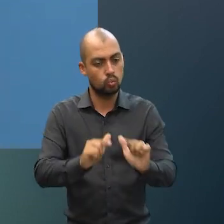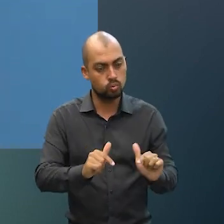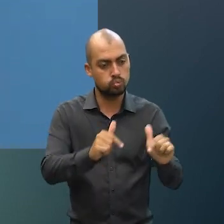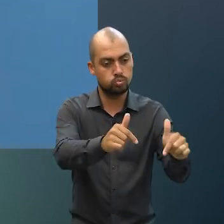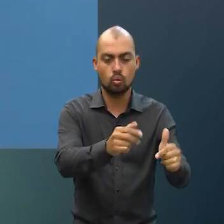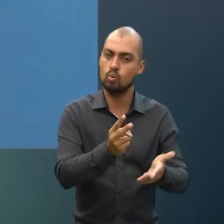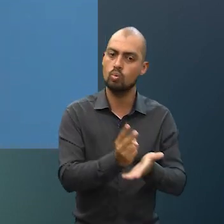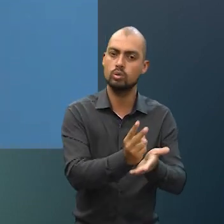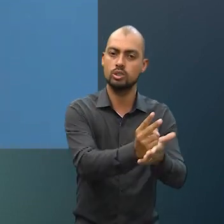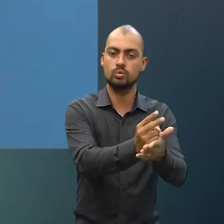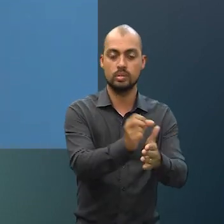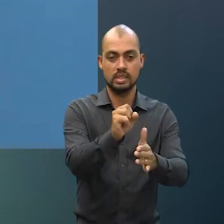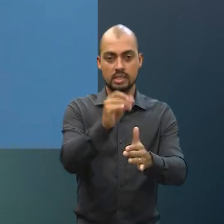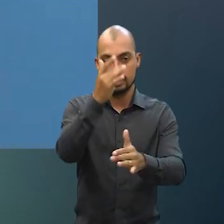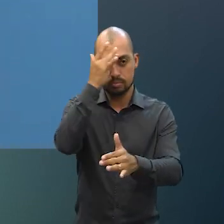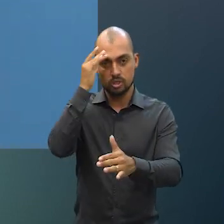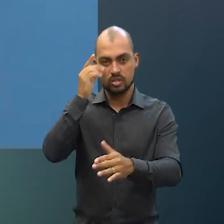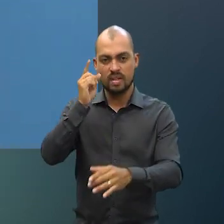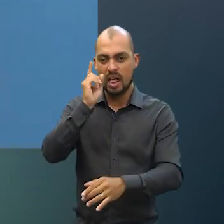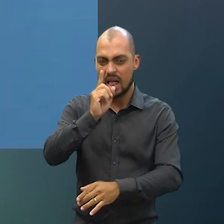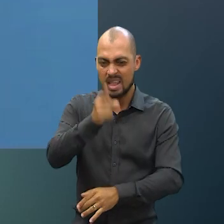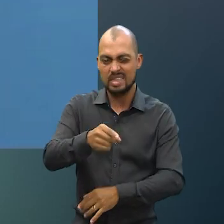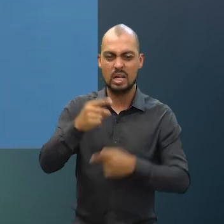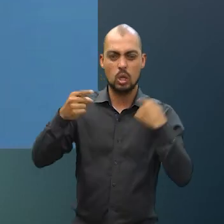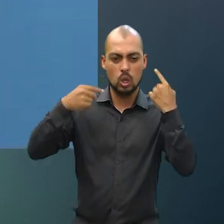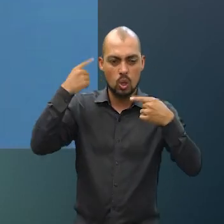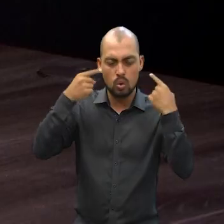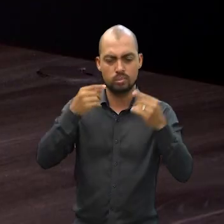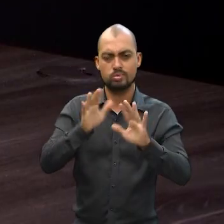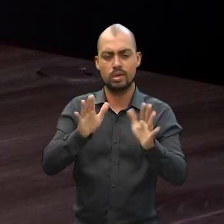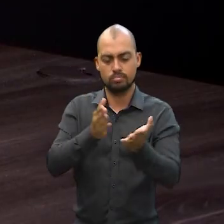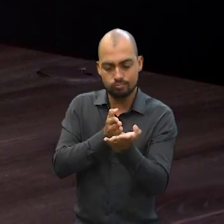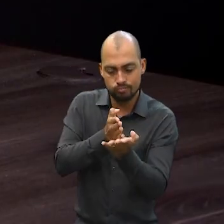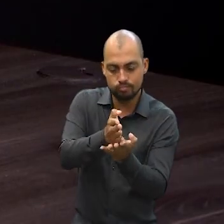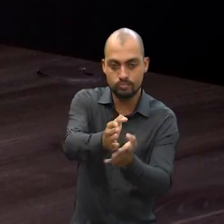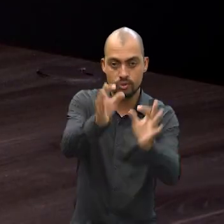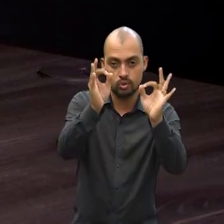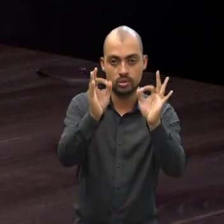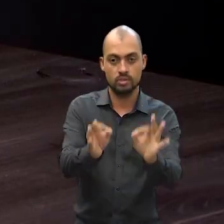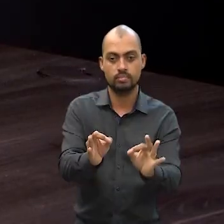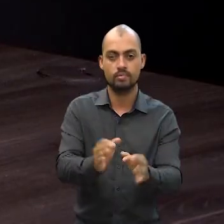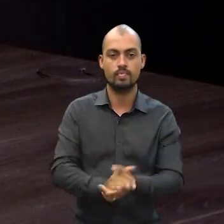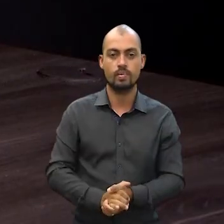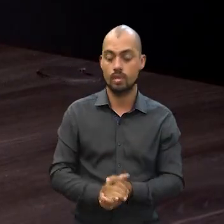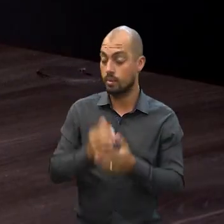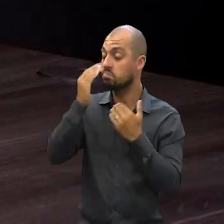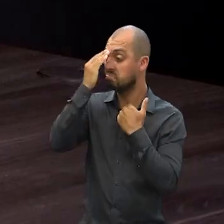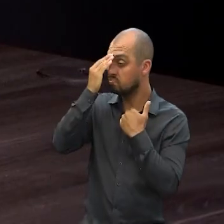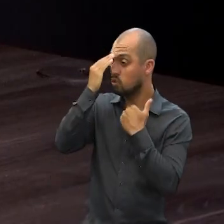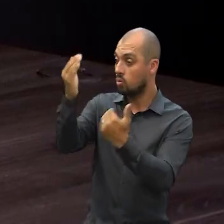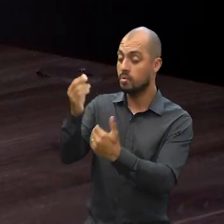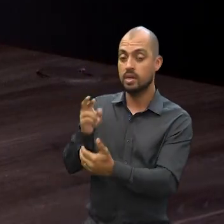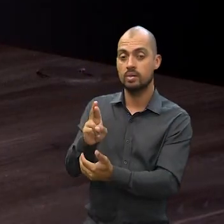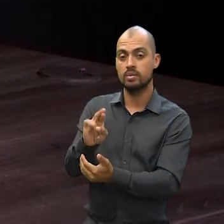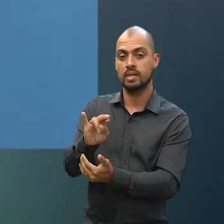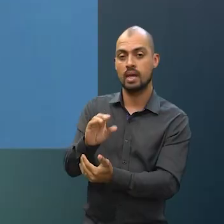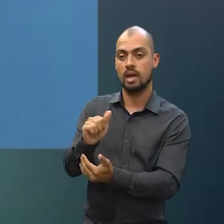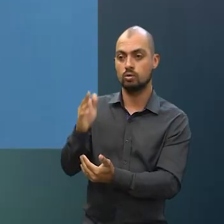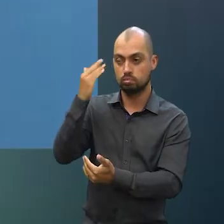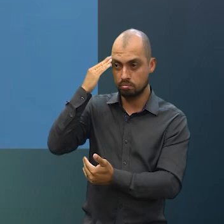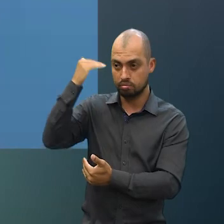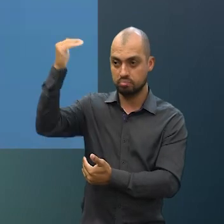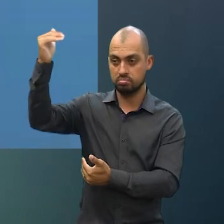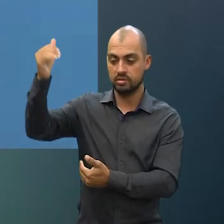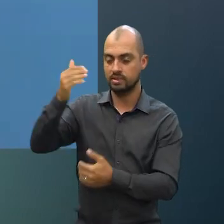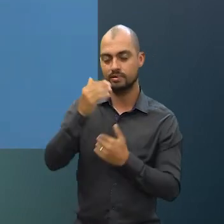do padrão, que você é louco, provavelmente você vai estar no caminho certo. Tá certo. Obrigada, Ricardo, e sucesso para vocês.